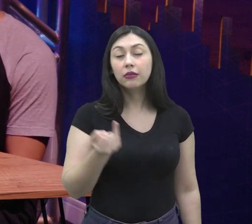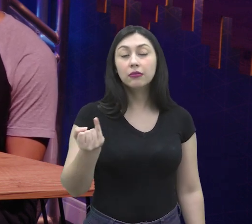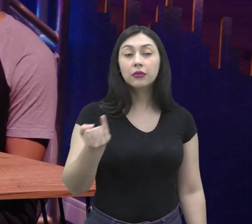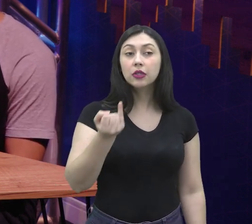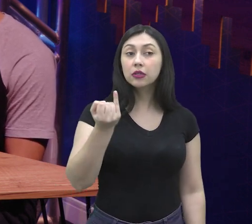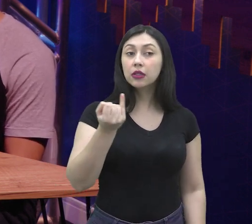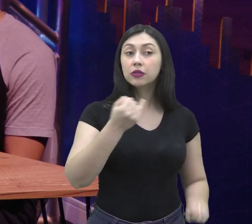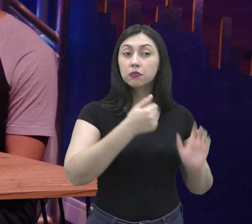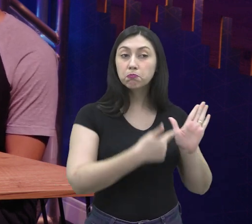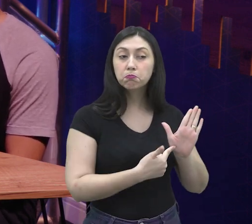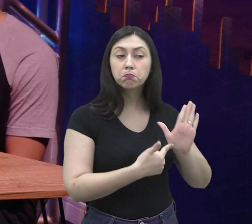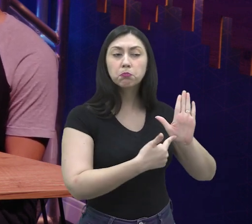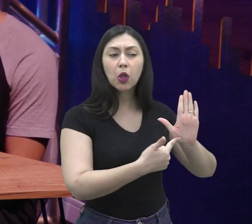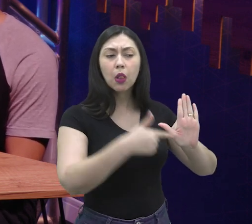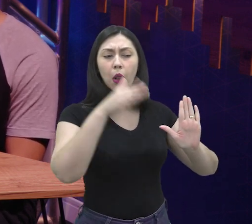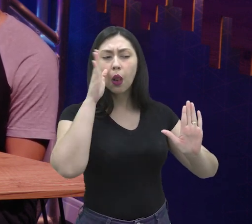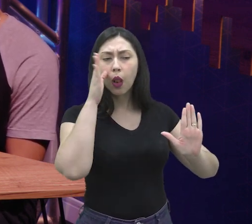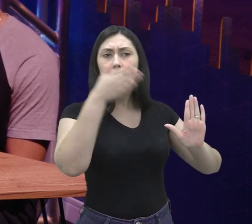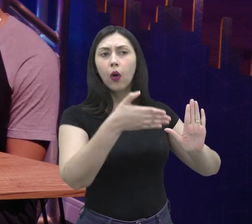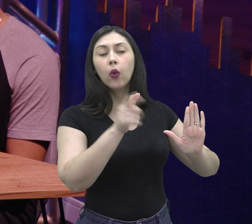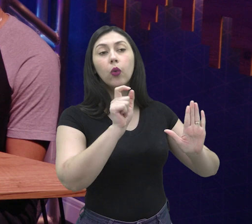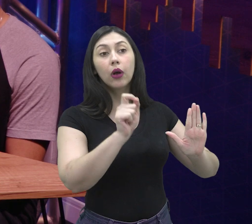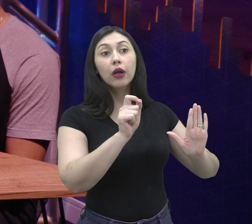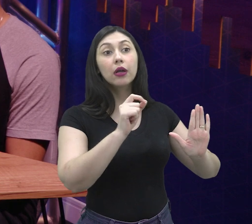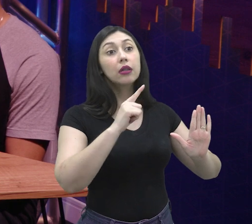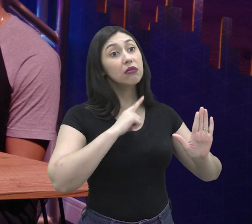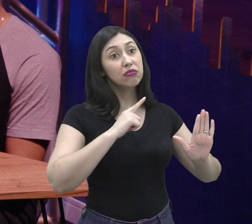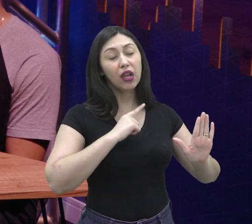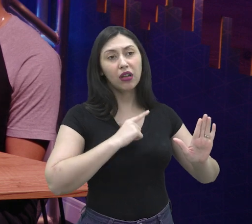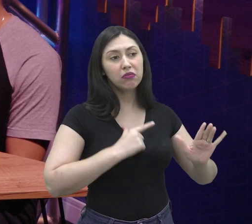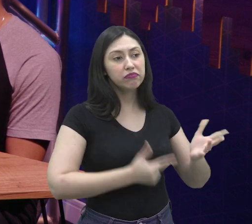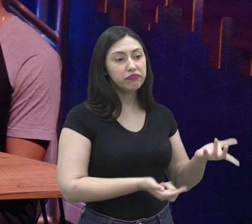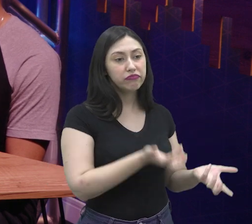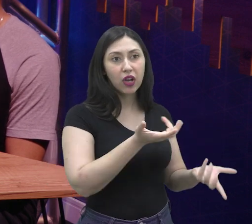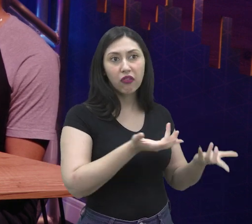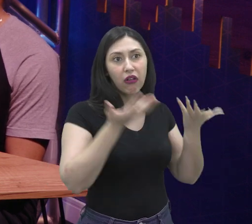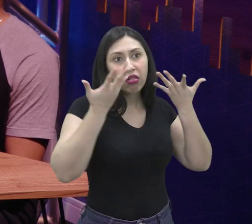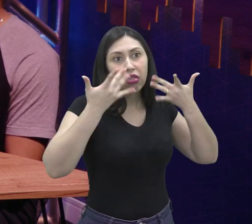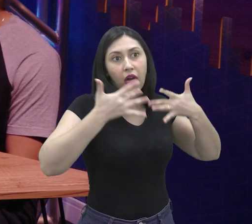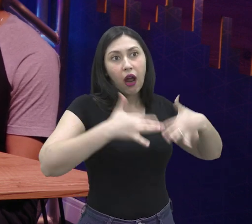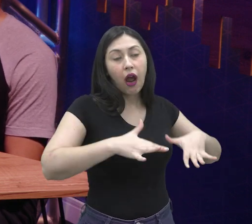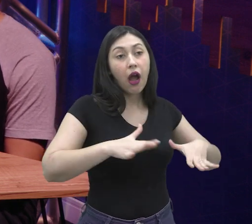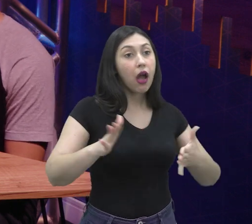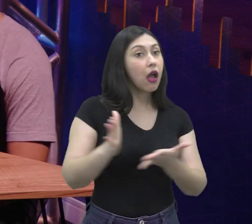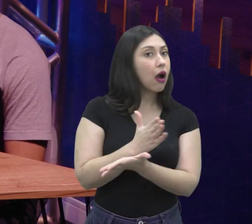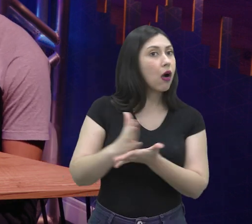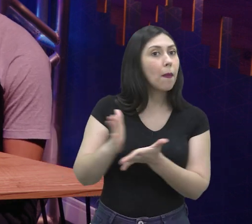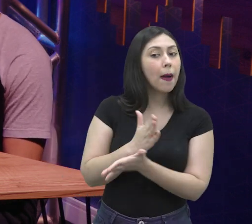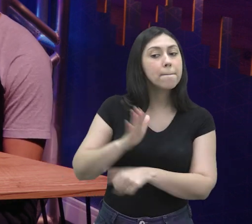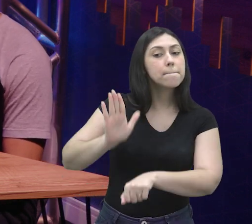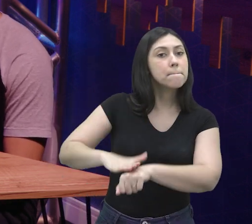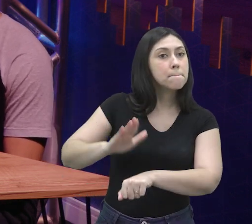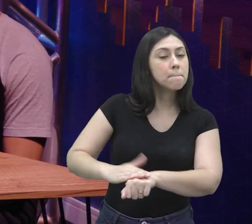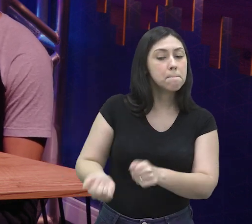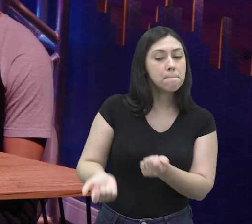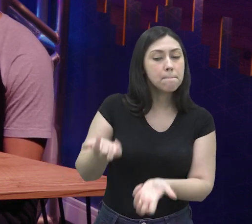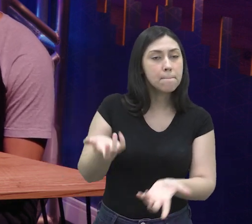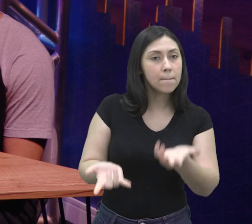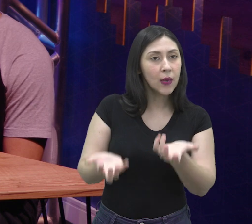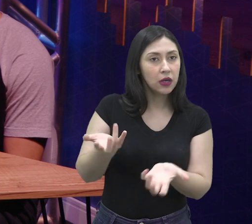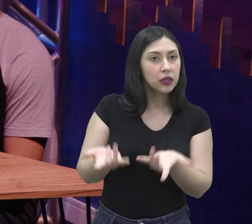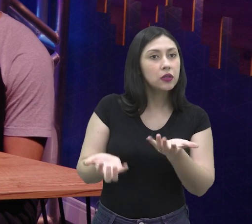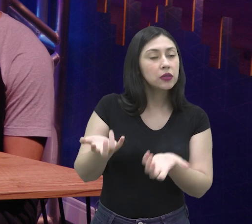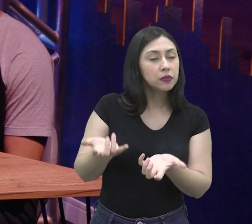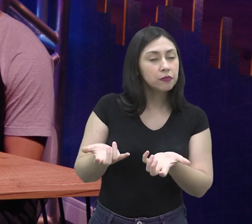importante a gente frisar aqui que existem queimadas naturais e queimadas não naturais, que são então provocadas